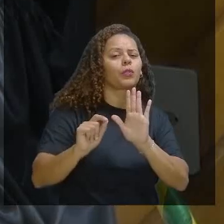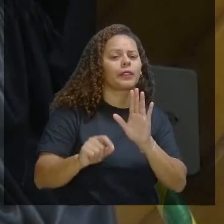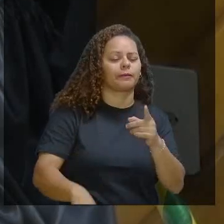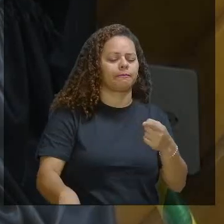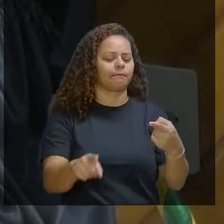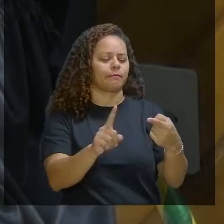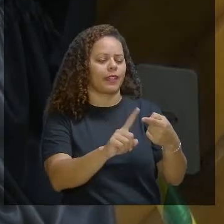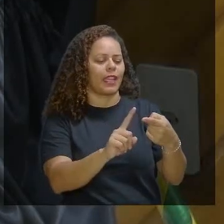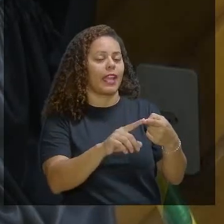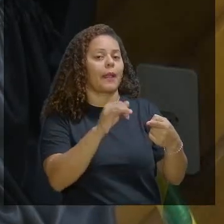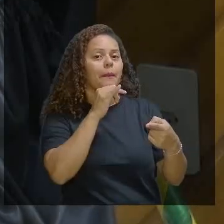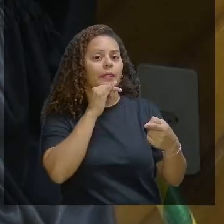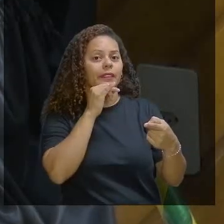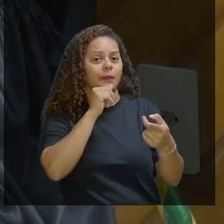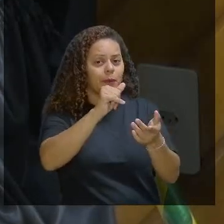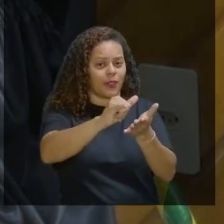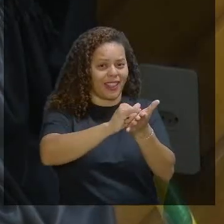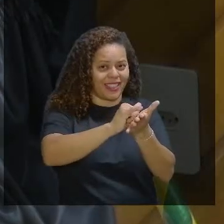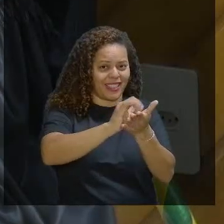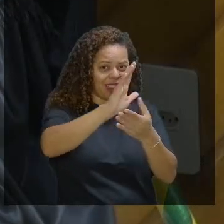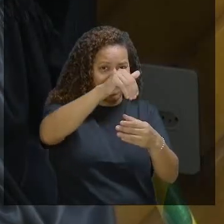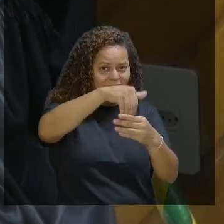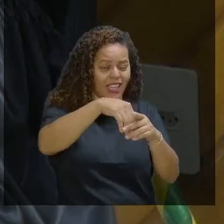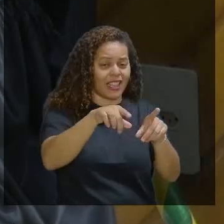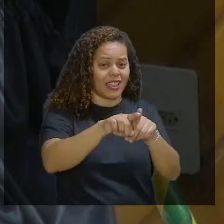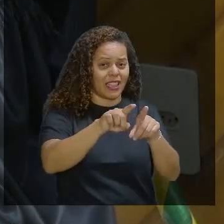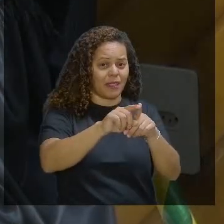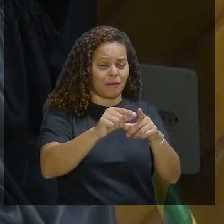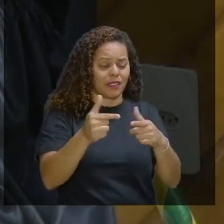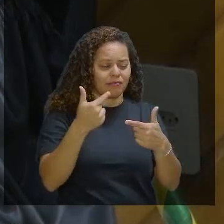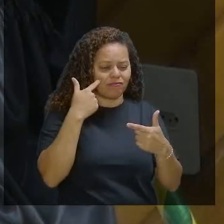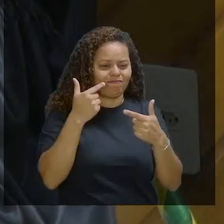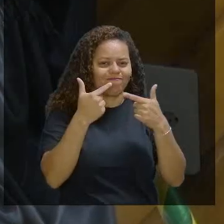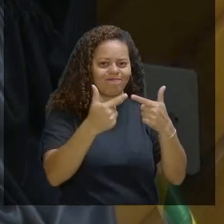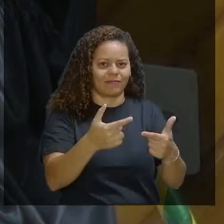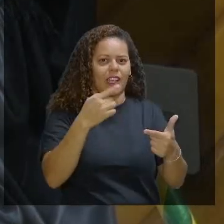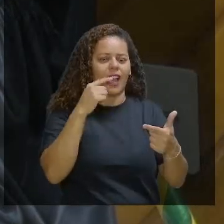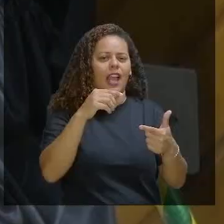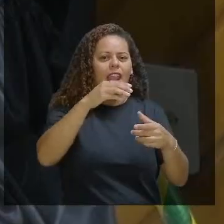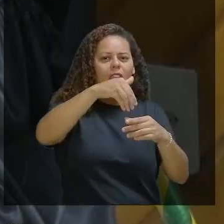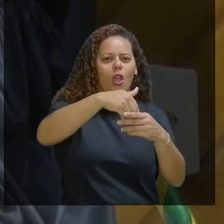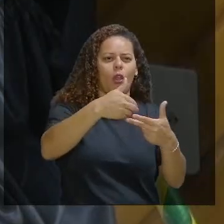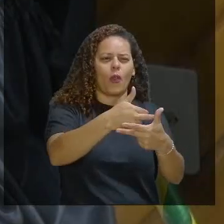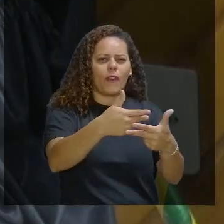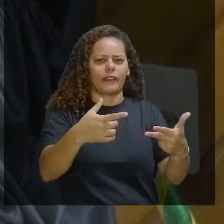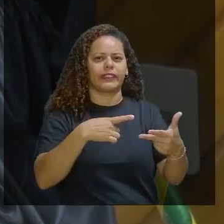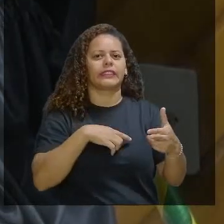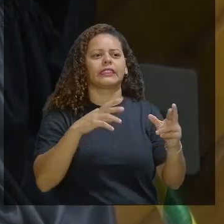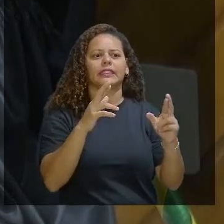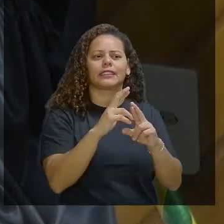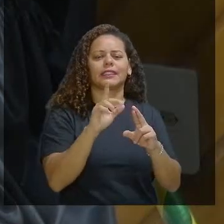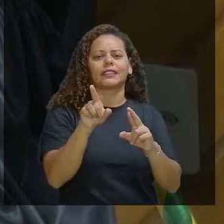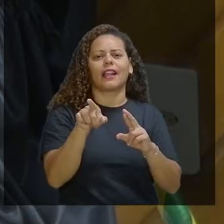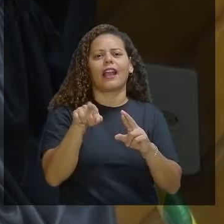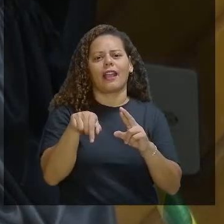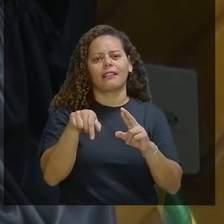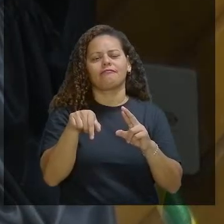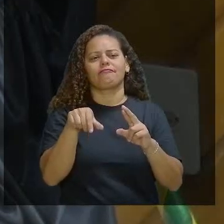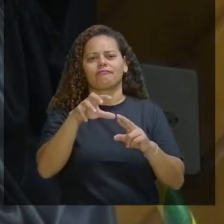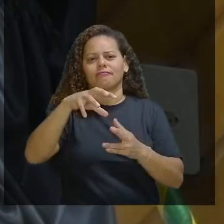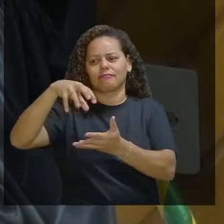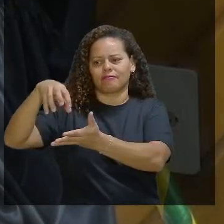1. A gestão do cadastro eleitoral e a prestação dos serviços eleitorais que eles são correlatos serão de responsabilidade das respectivas